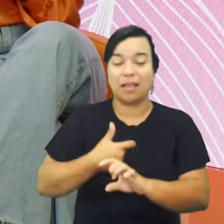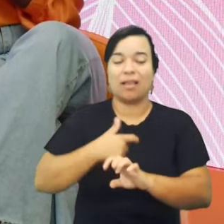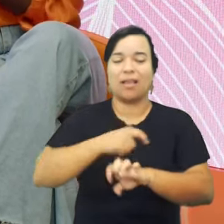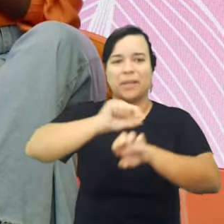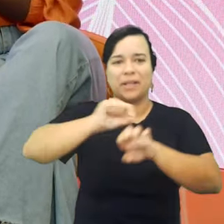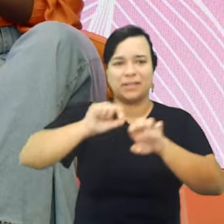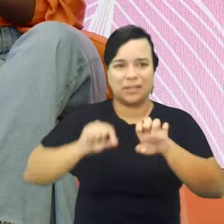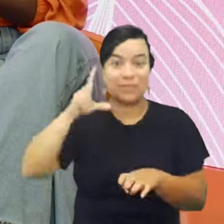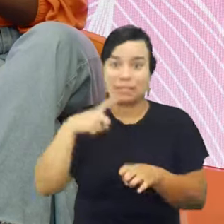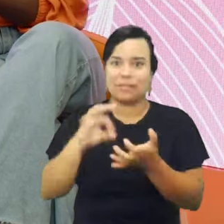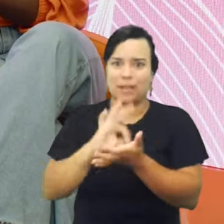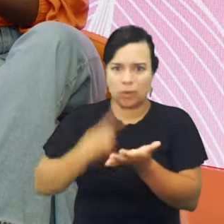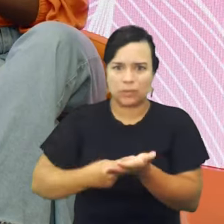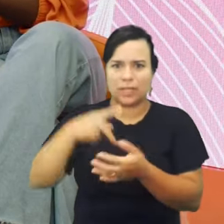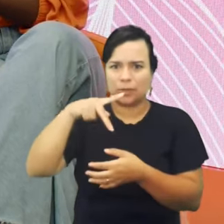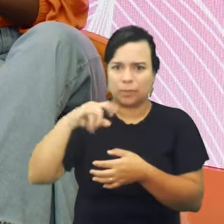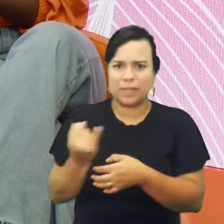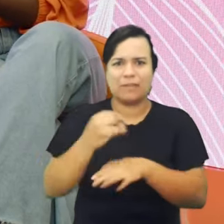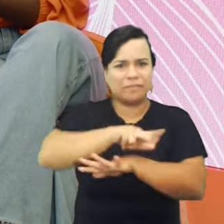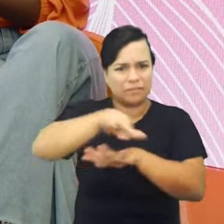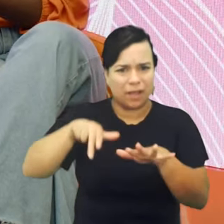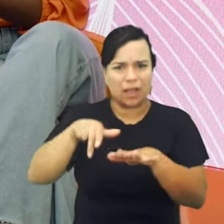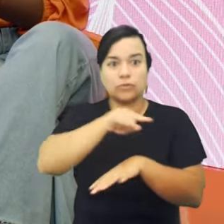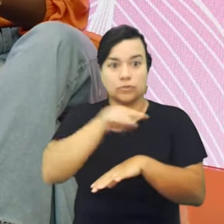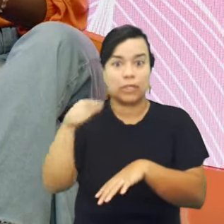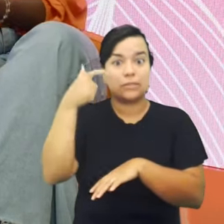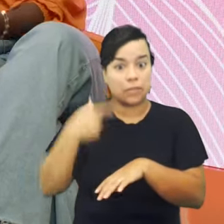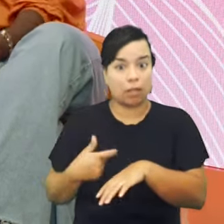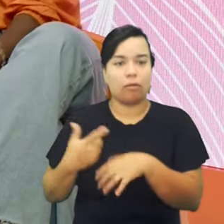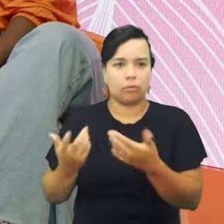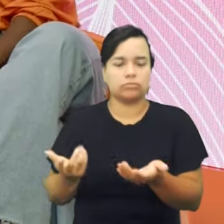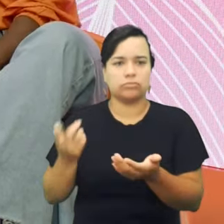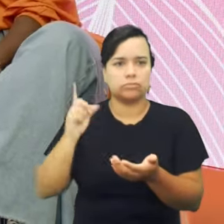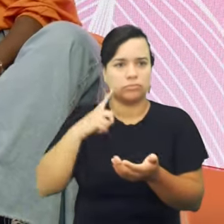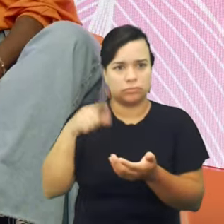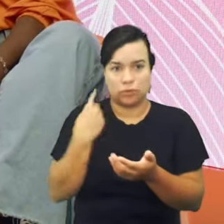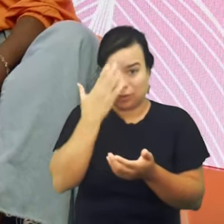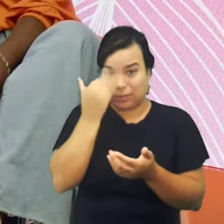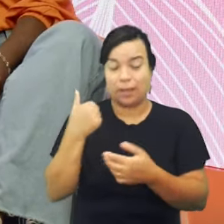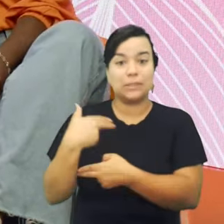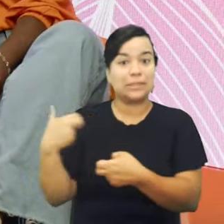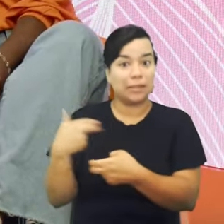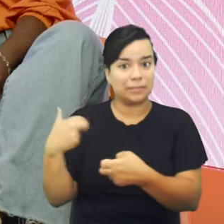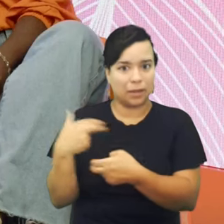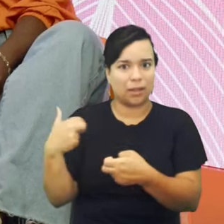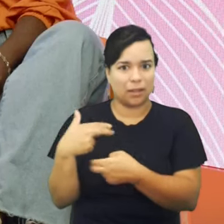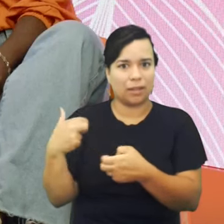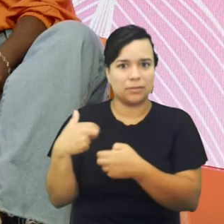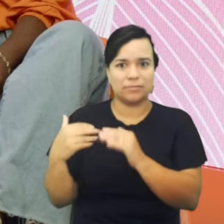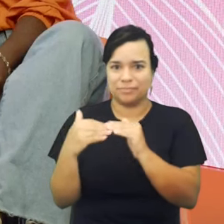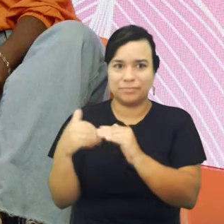de contrato PJ de pessoas que são exatamente PJs pra gente. E é uma pejotização, que eu sei que o Sebrae não é 100% a favor, mas